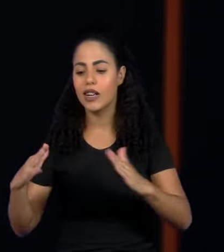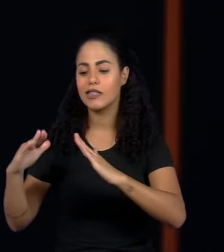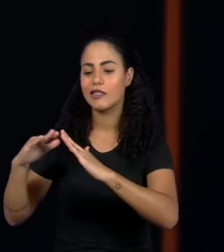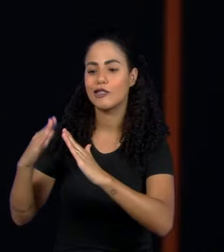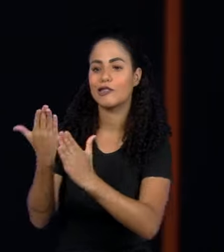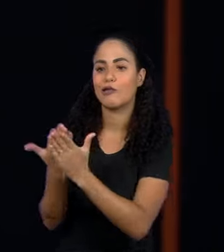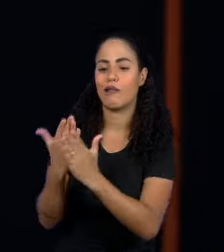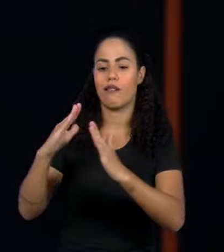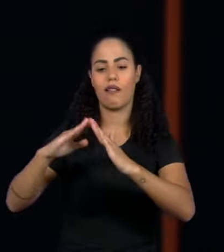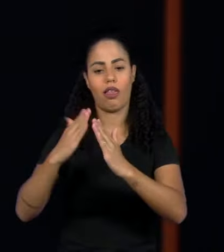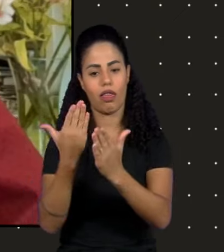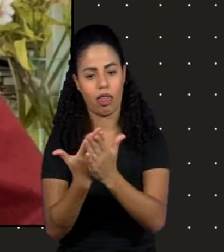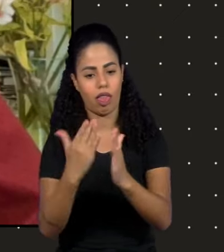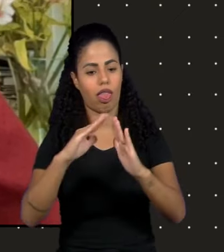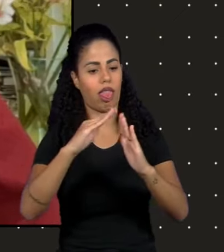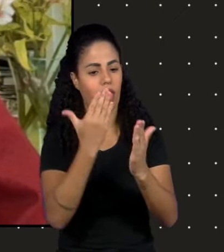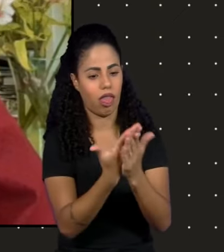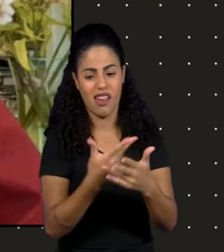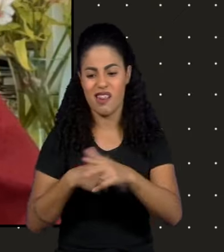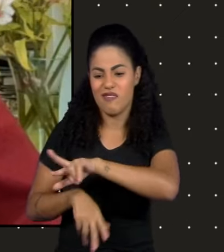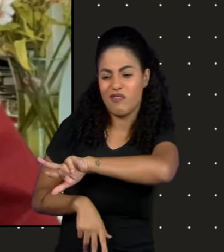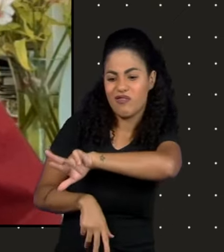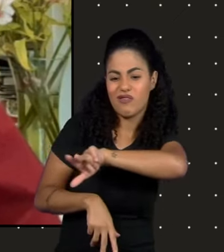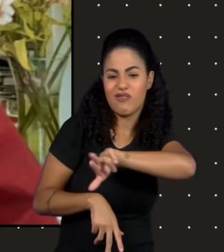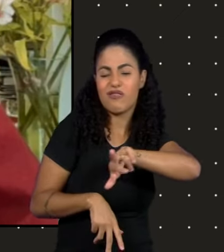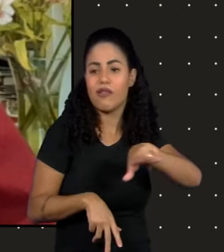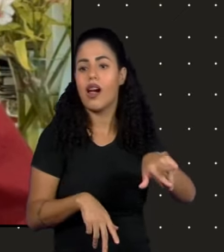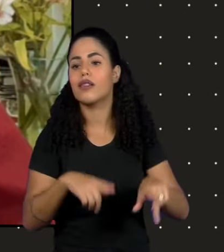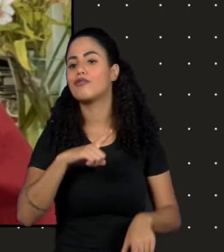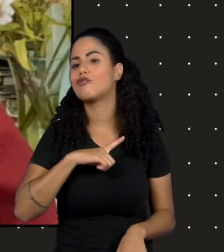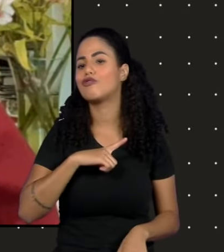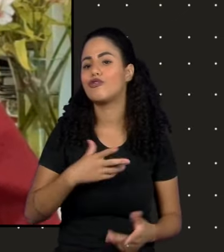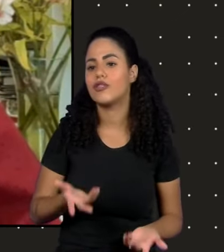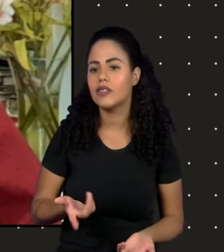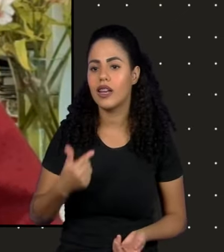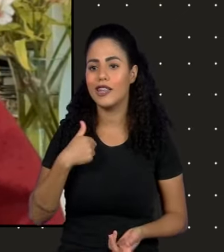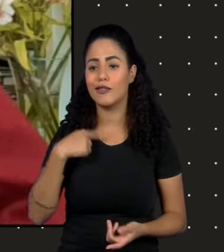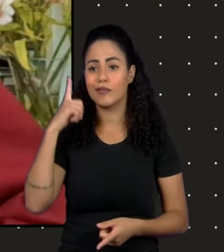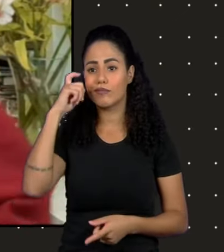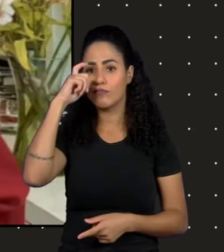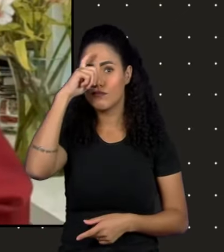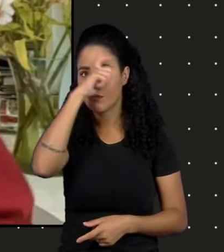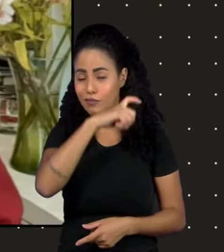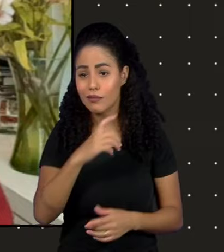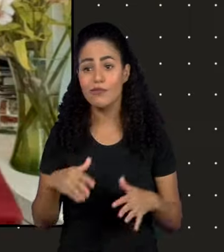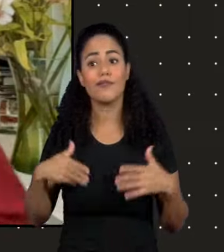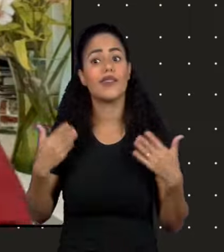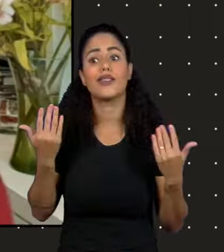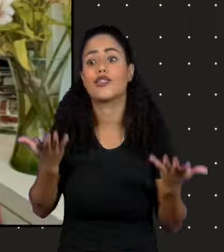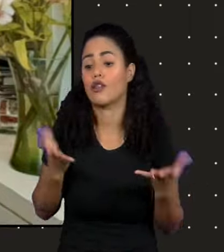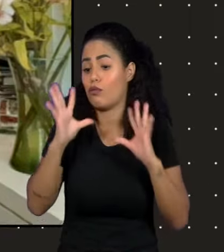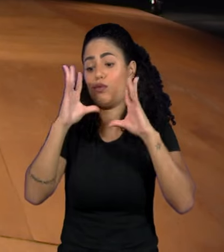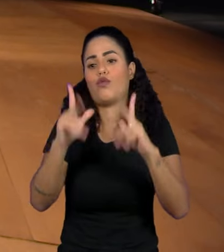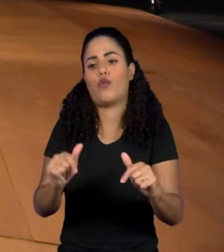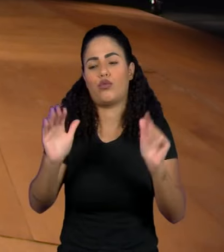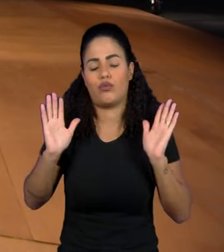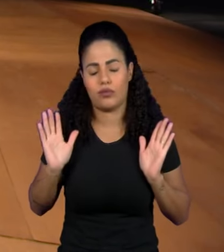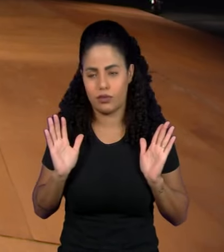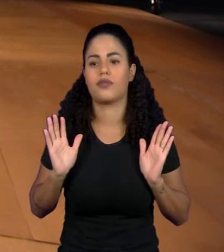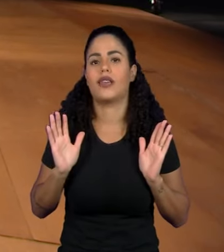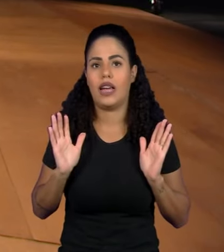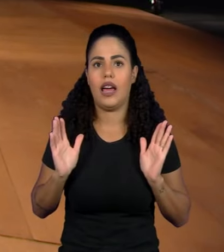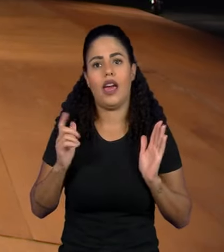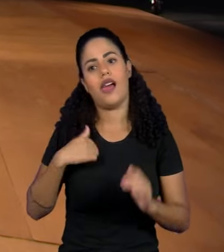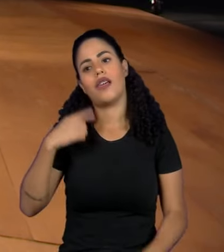Maria Soares, Meli de Souza, Colégio Nossa Senhora da Paz, enfim, e lá fui eu pulando